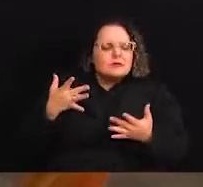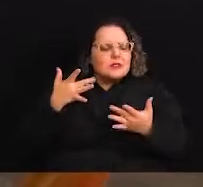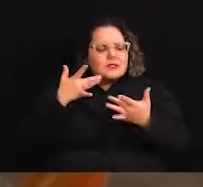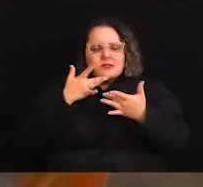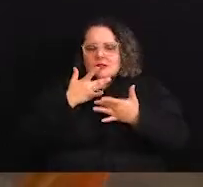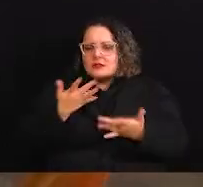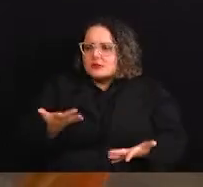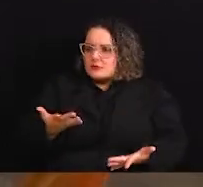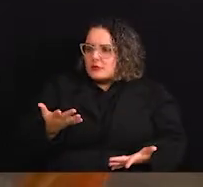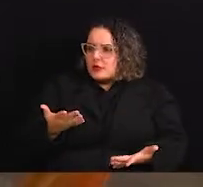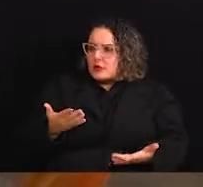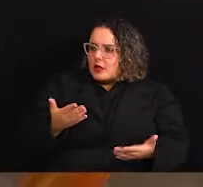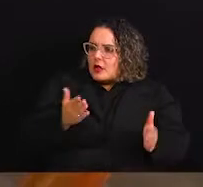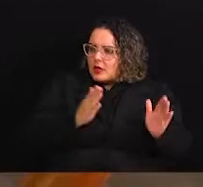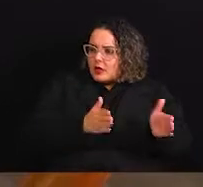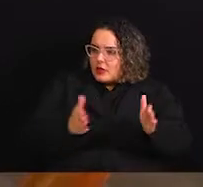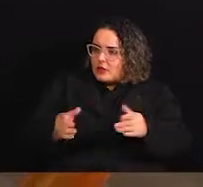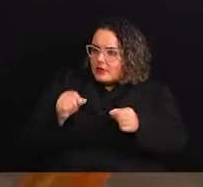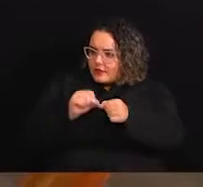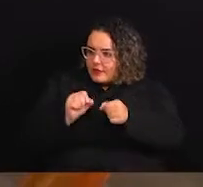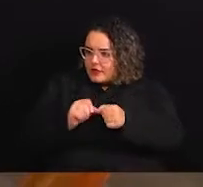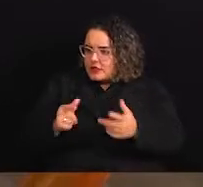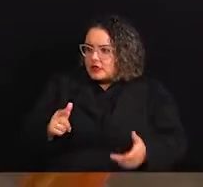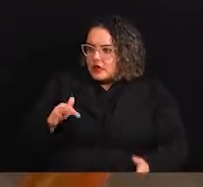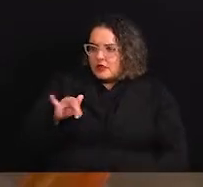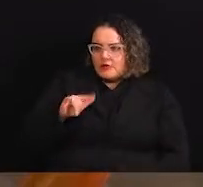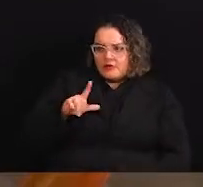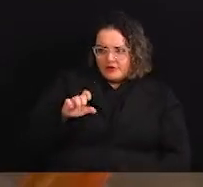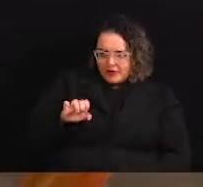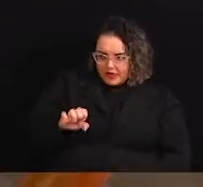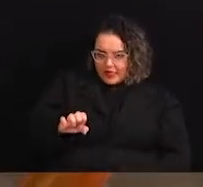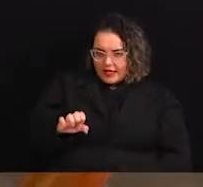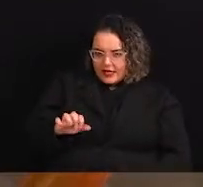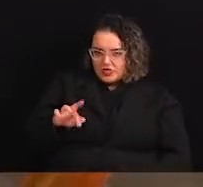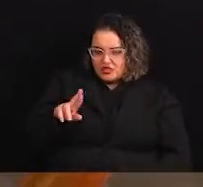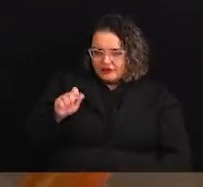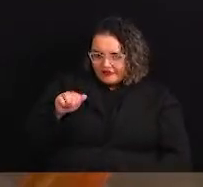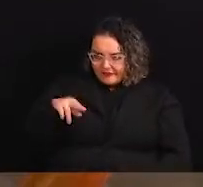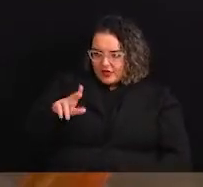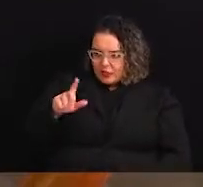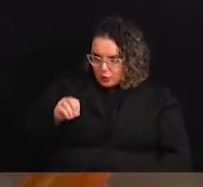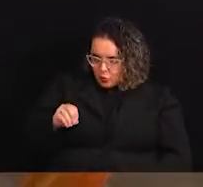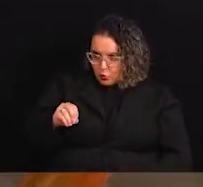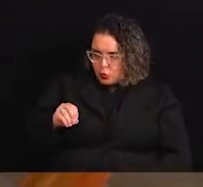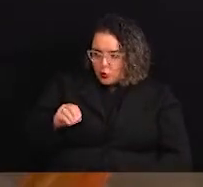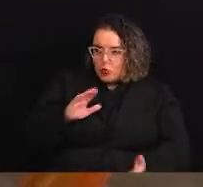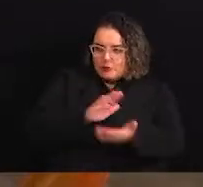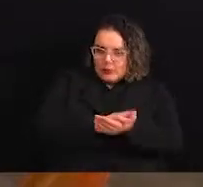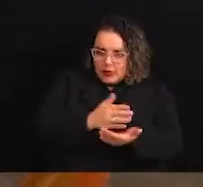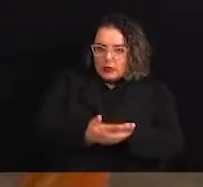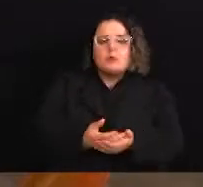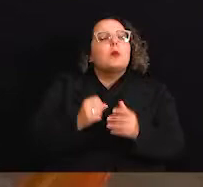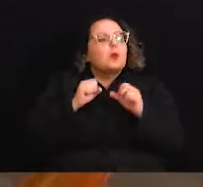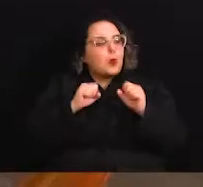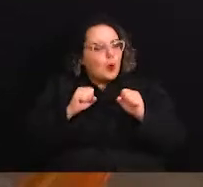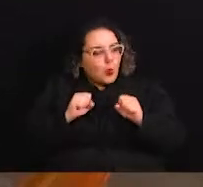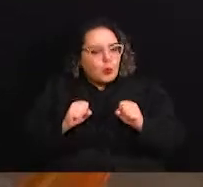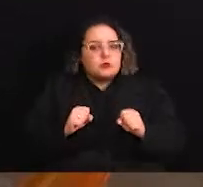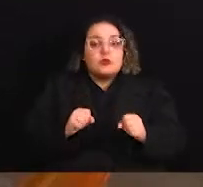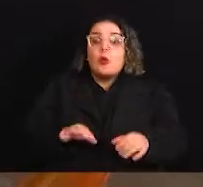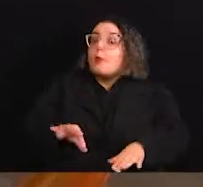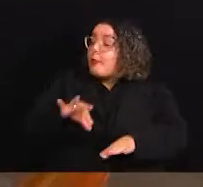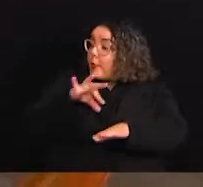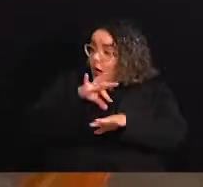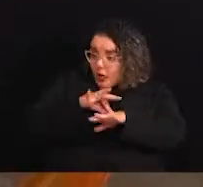muito crocante. E é o mesmo processo, se eu quiser fazer um filé de frango empanado, também dá. Desse pode mesmo... fazer também. Se quiser fazer